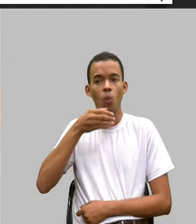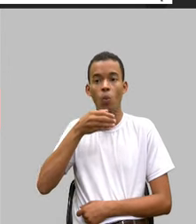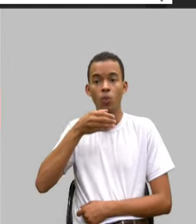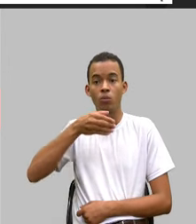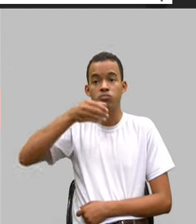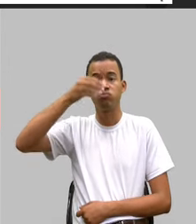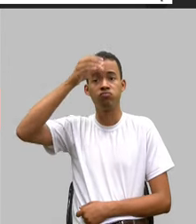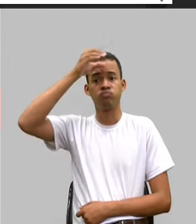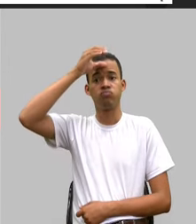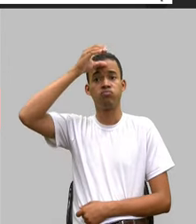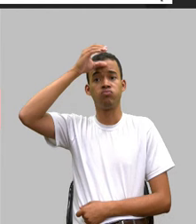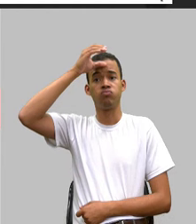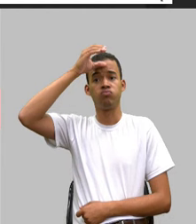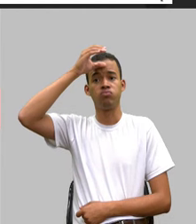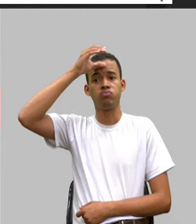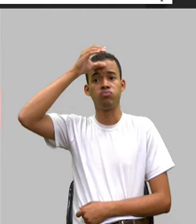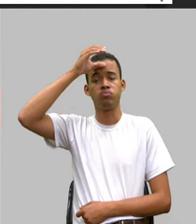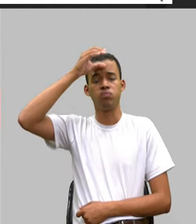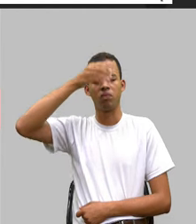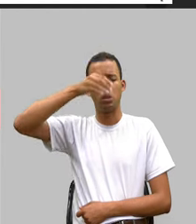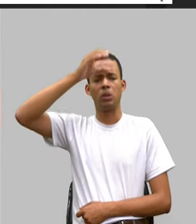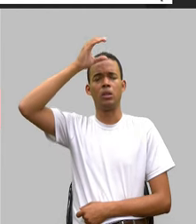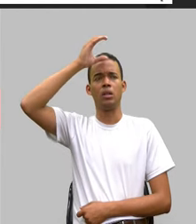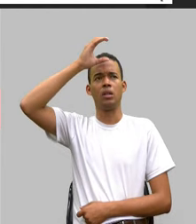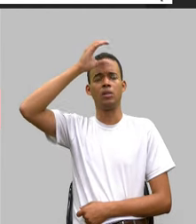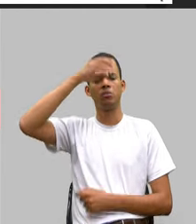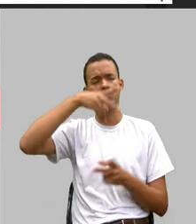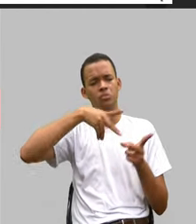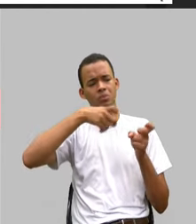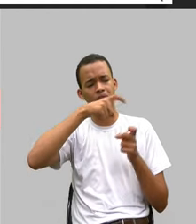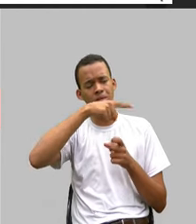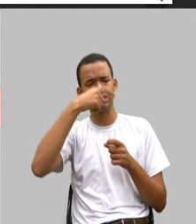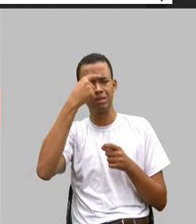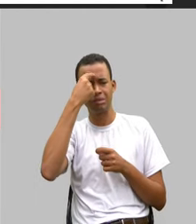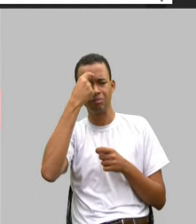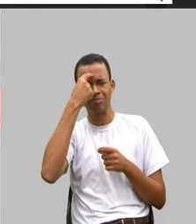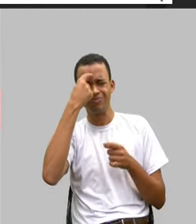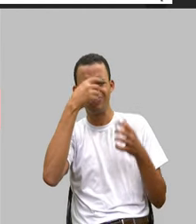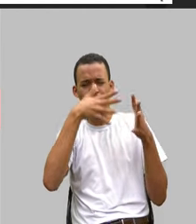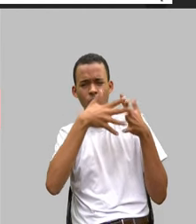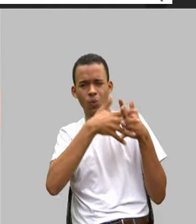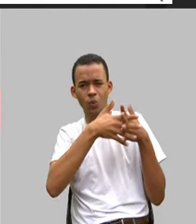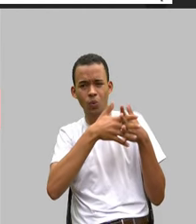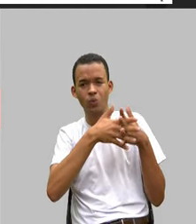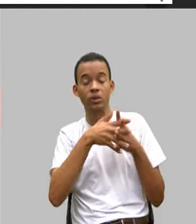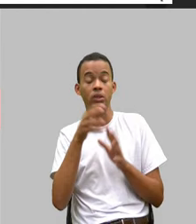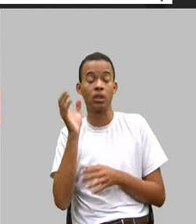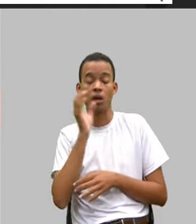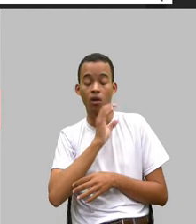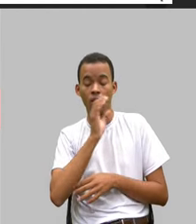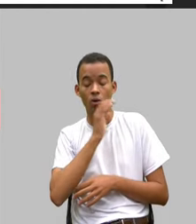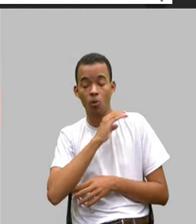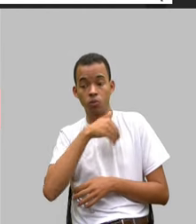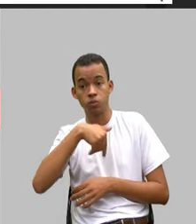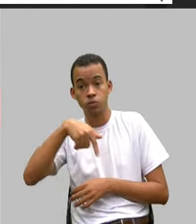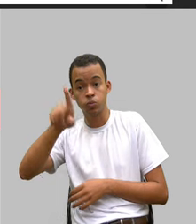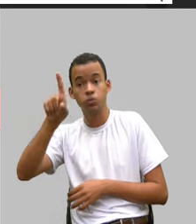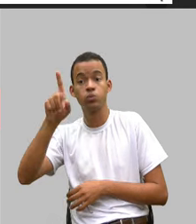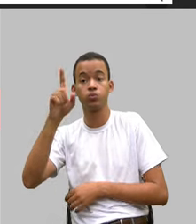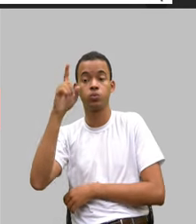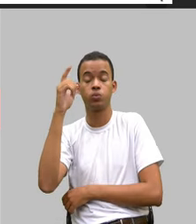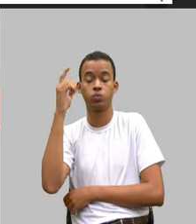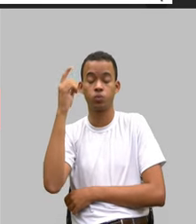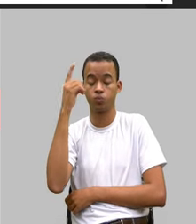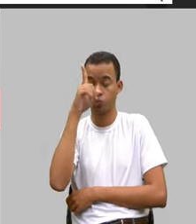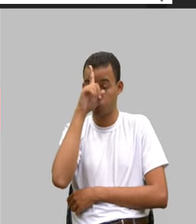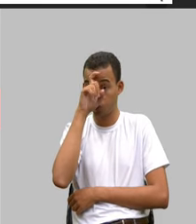Eu já vi que ele tava confuso neurologicamente então eu levei ele imediatamente pro hospital cheguei lá no hospital eh fizeram